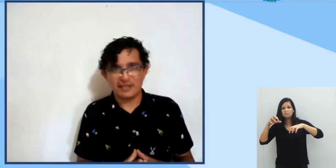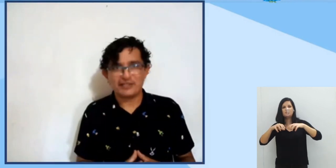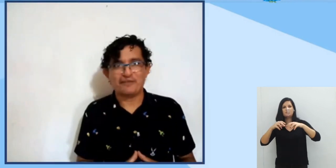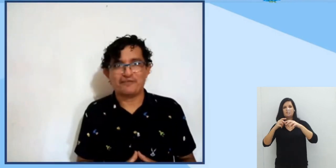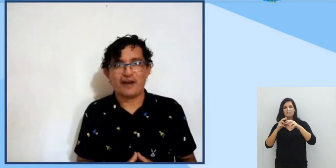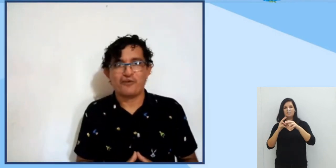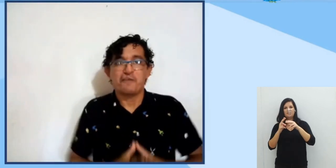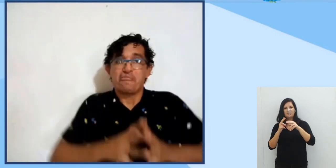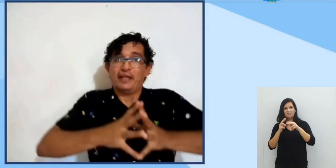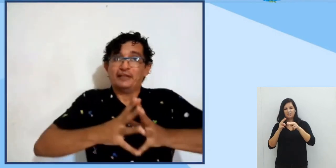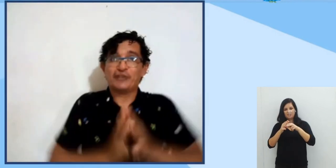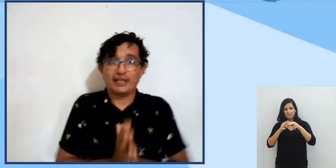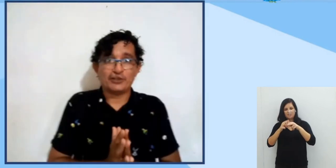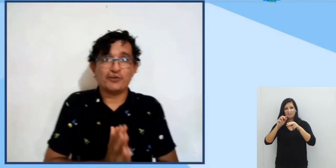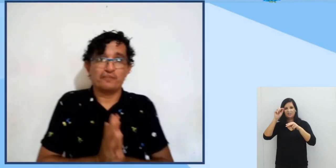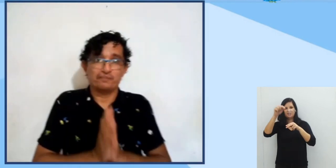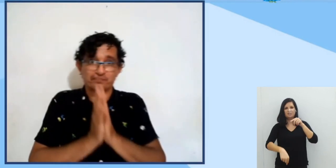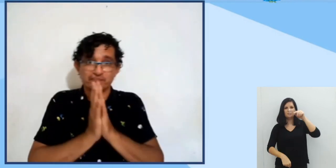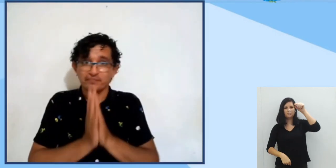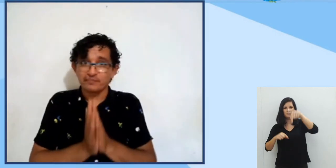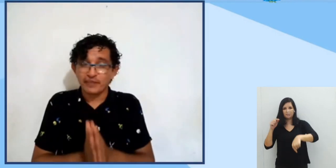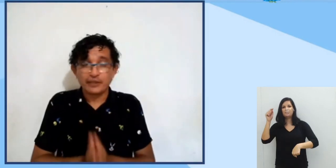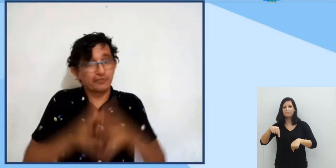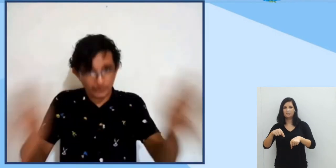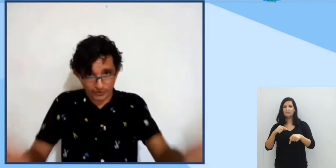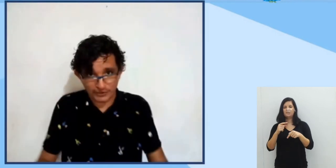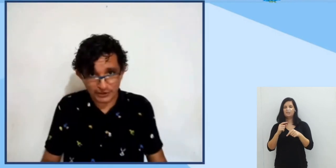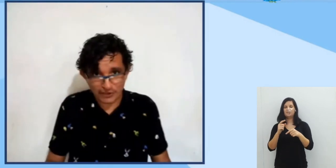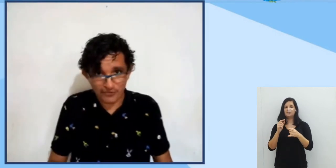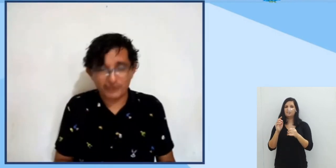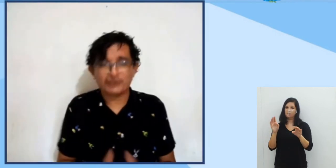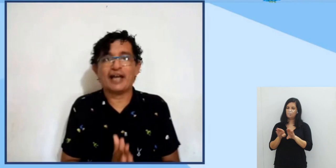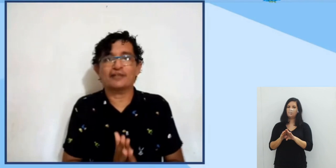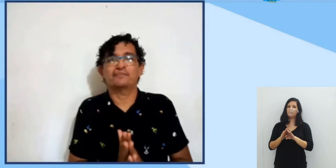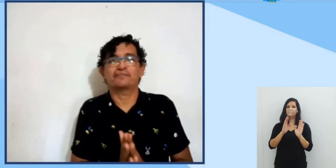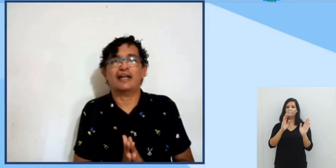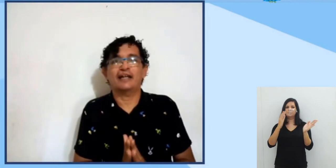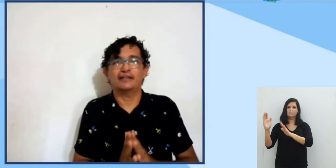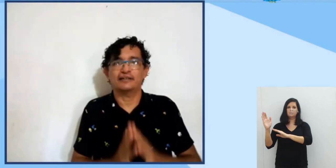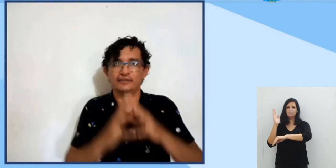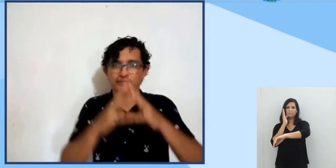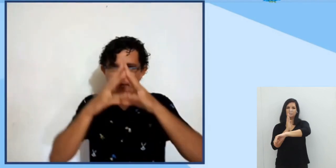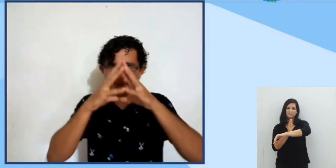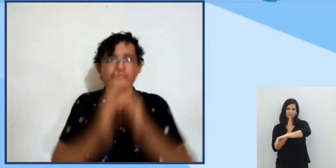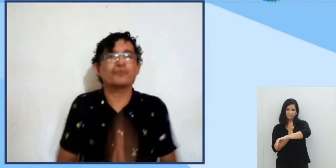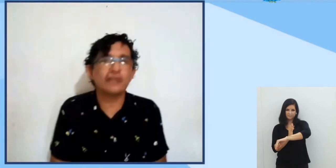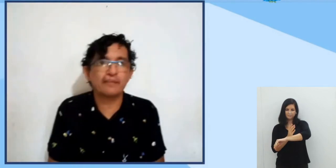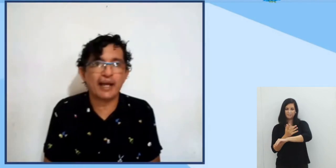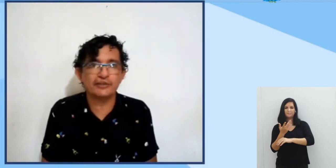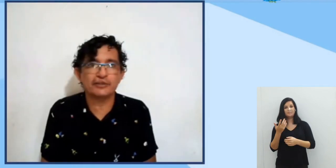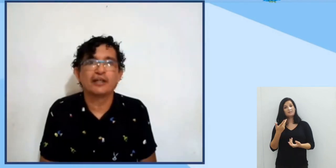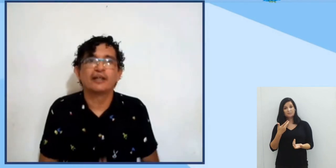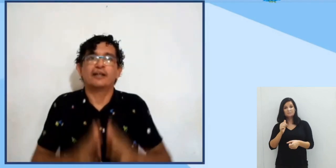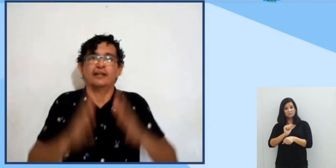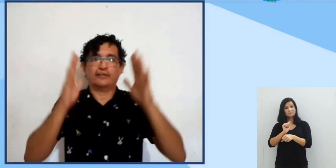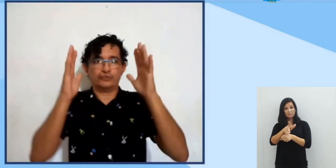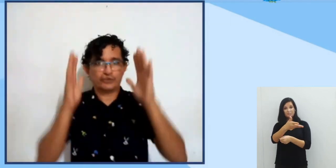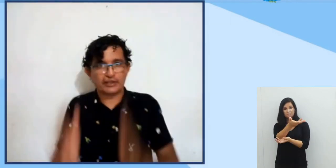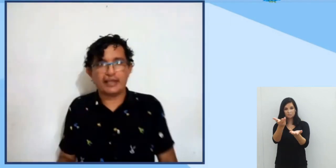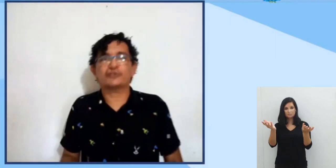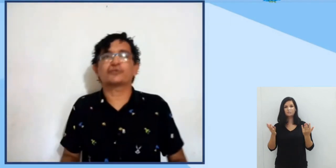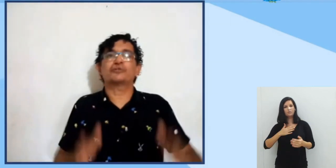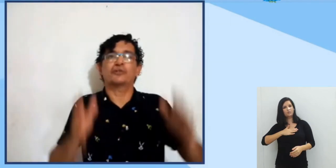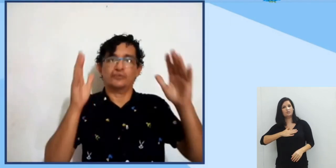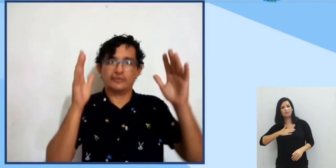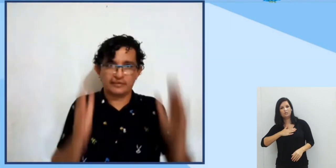período medieval. Gente, eu espero que vocês tenham gostado, tá? Se aprofundem mais, né,